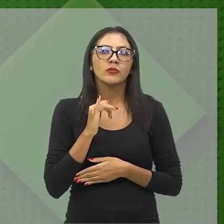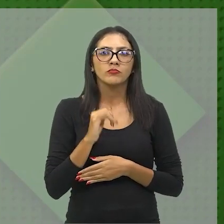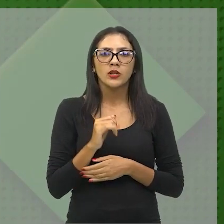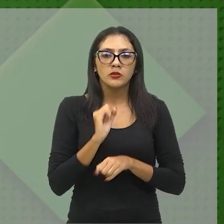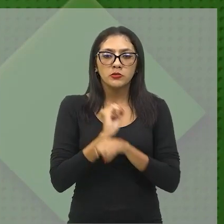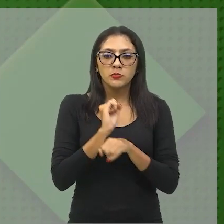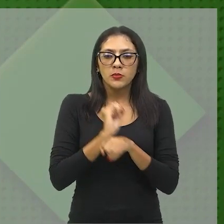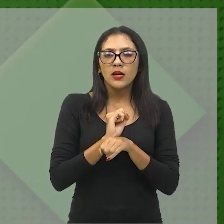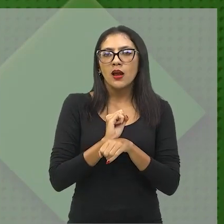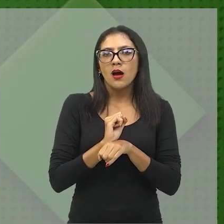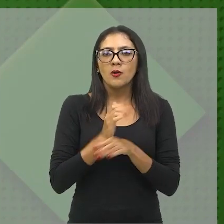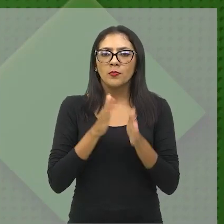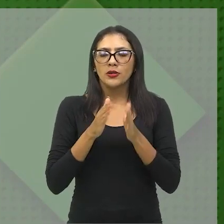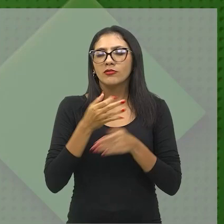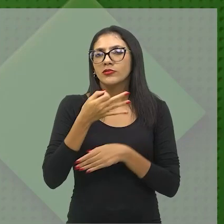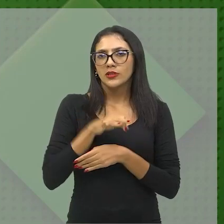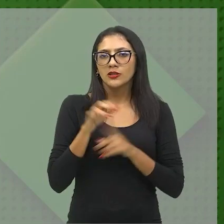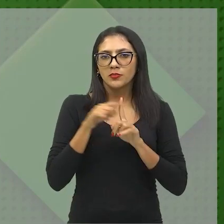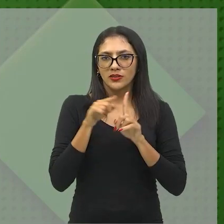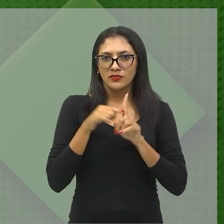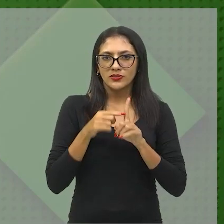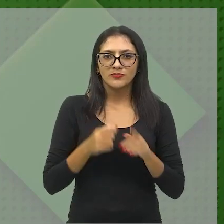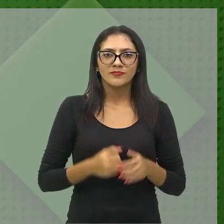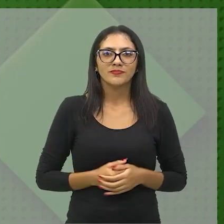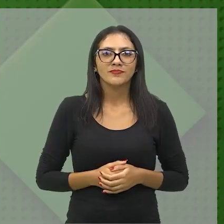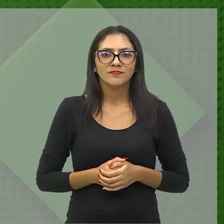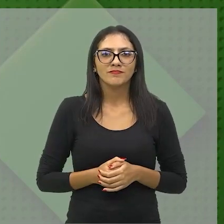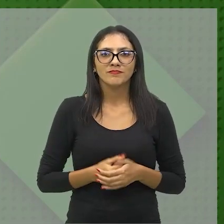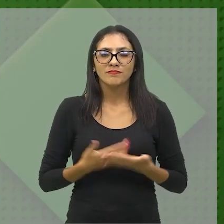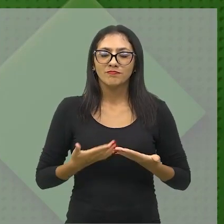que aconteçam ali as gravidezes, certo? Muito bem,